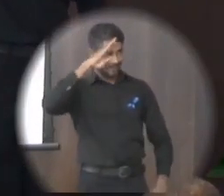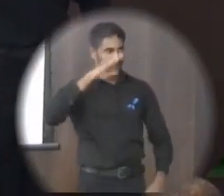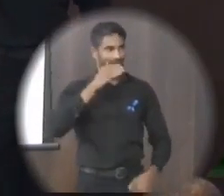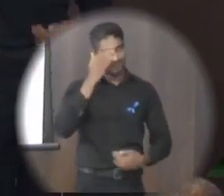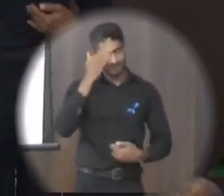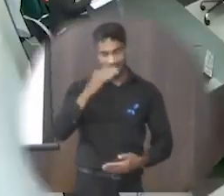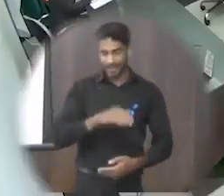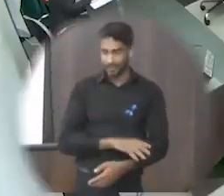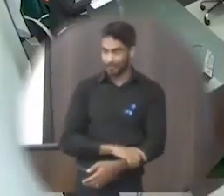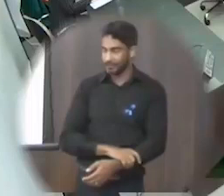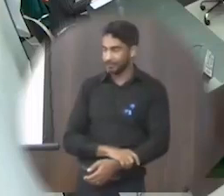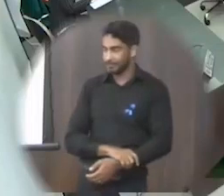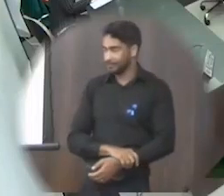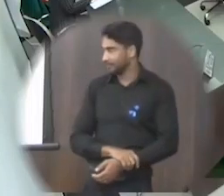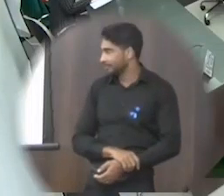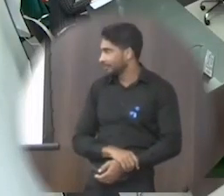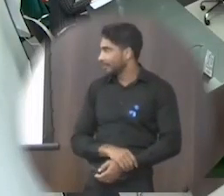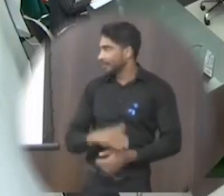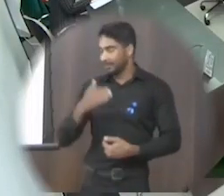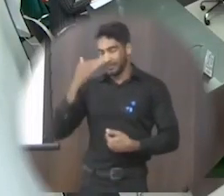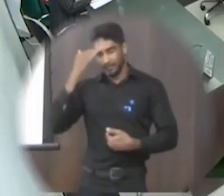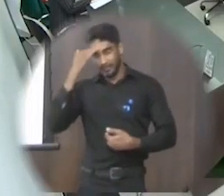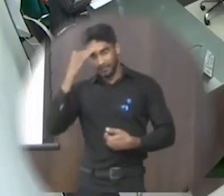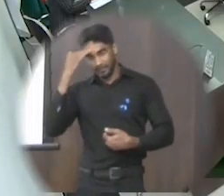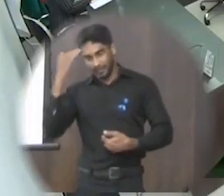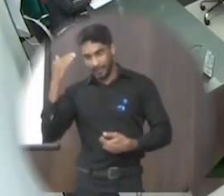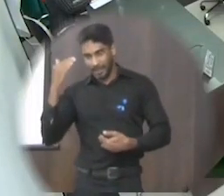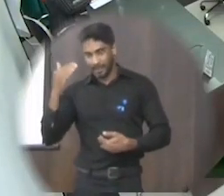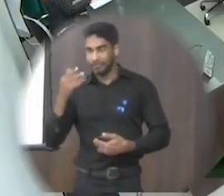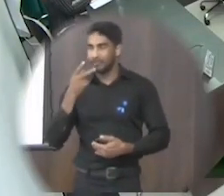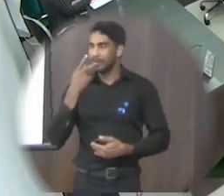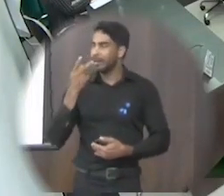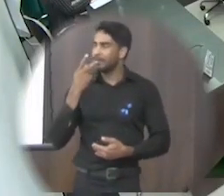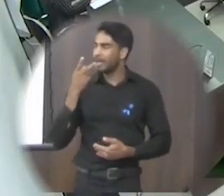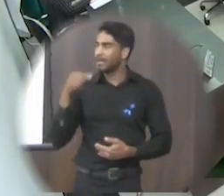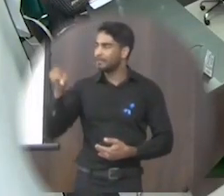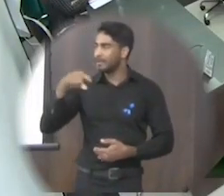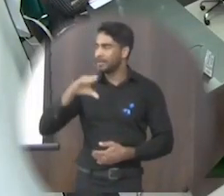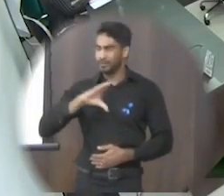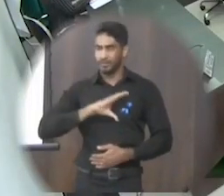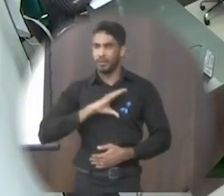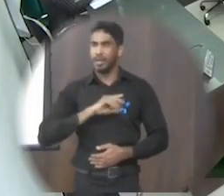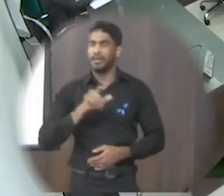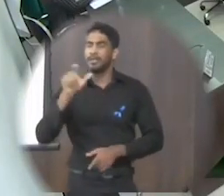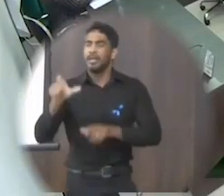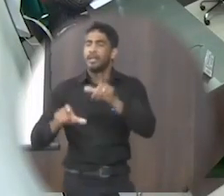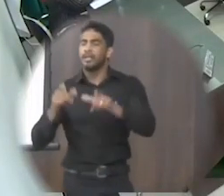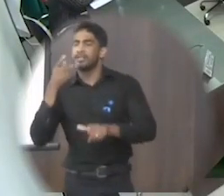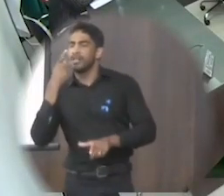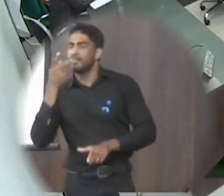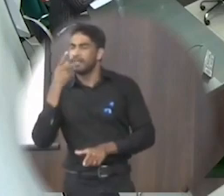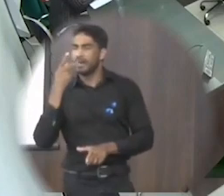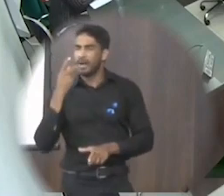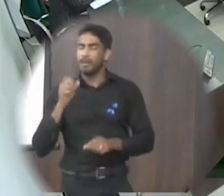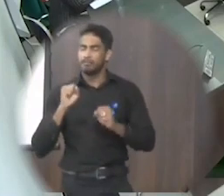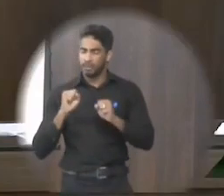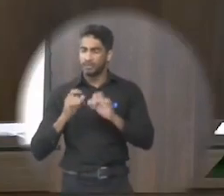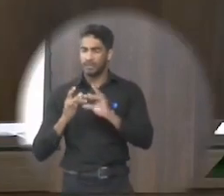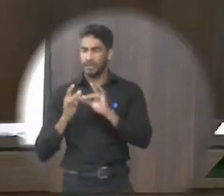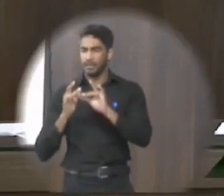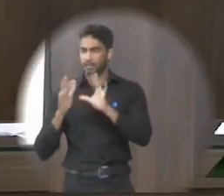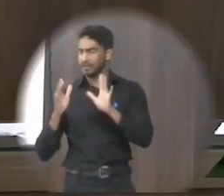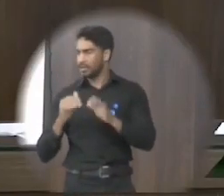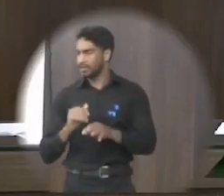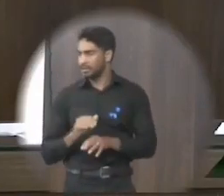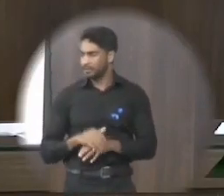senhores. Tenente, obrigado. Vou descer a palavra para os colegas. Quem quiser fazer uso da palavra, podeis pedir. Peço